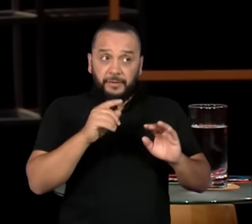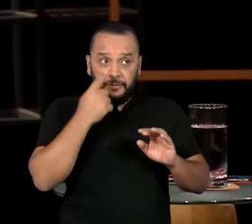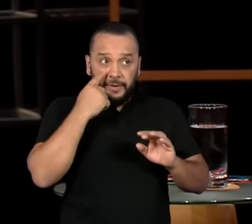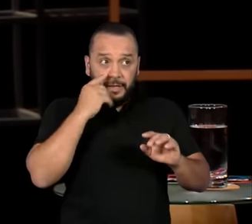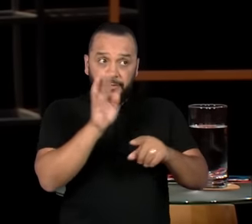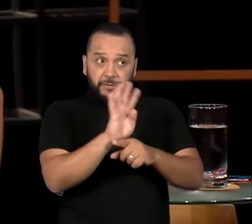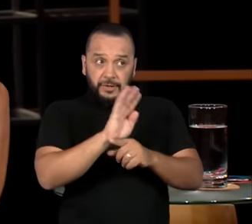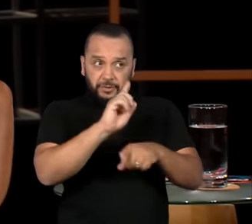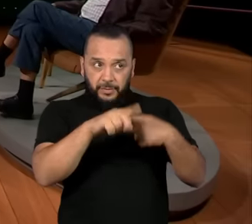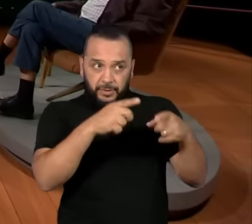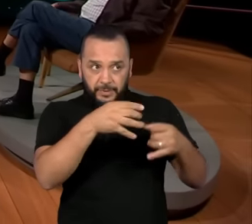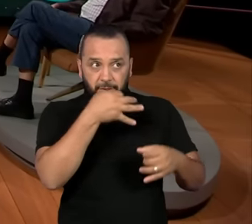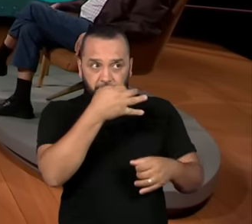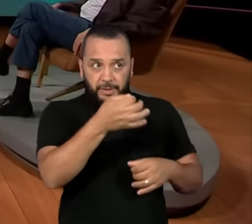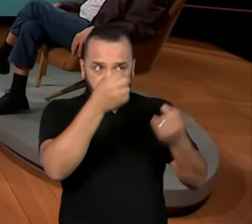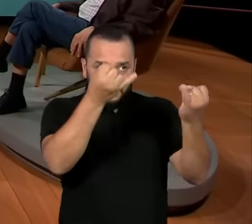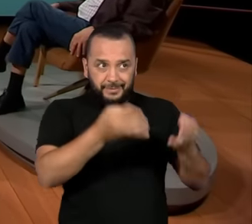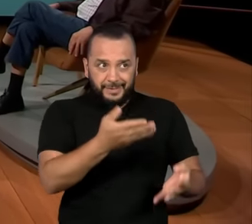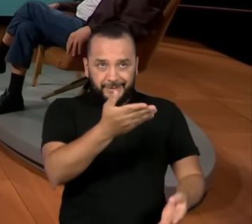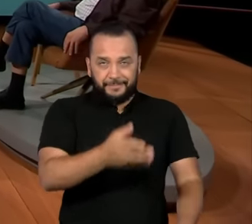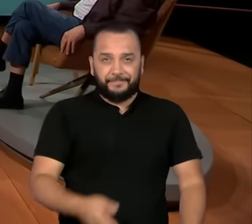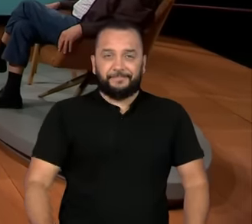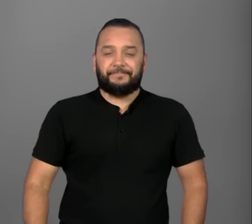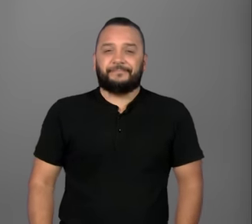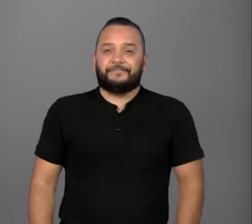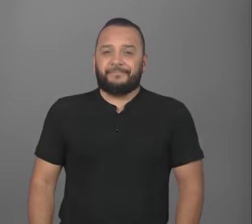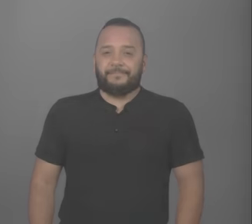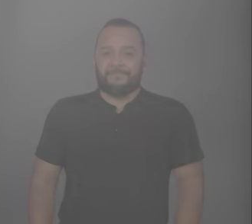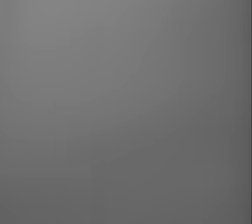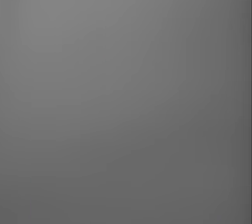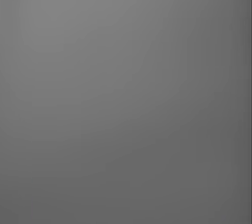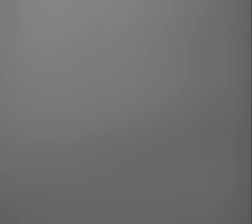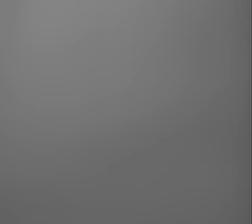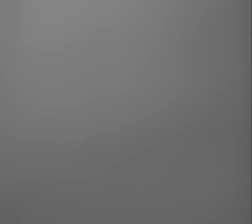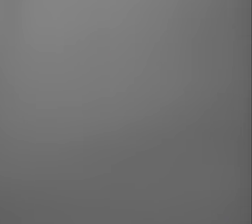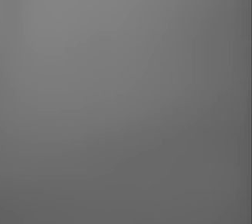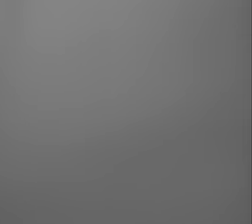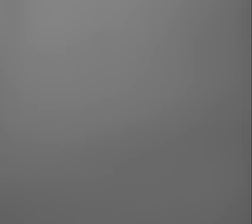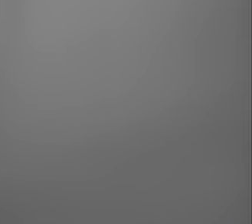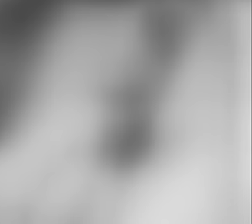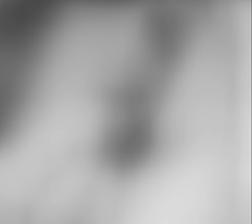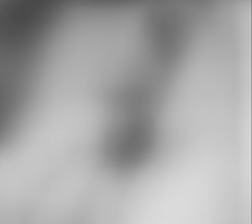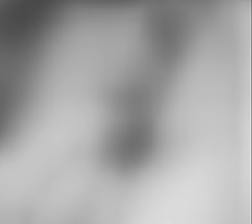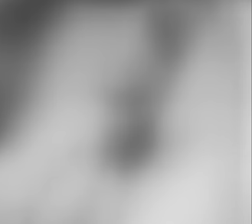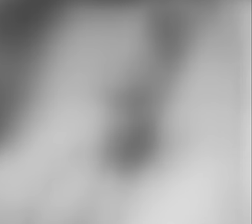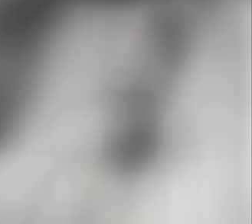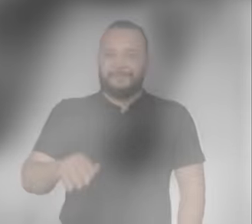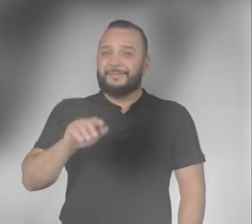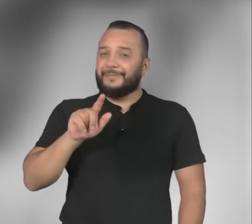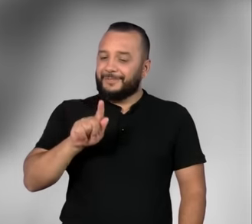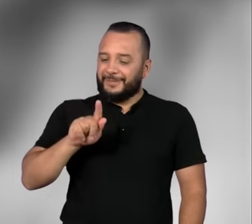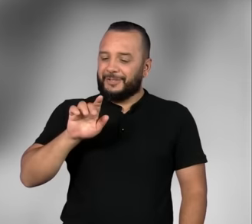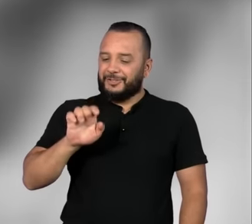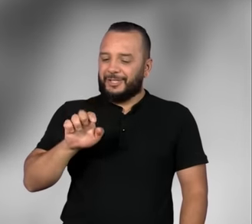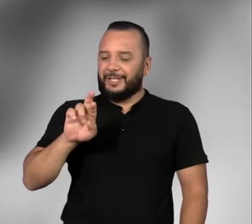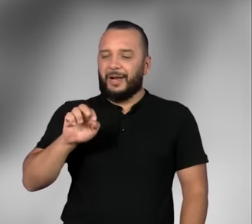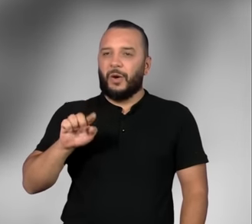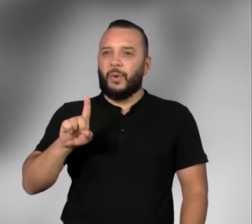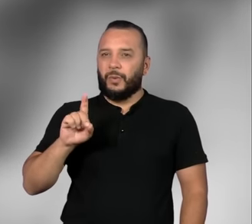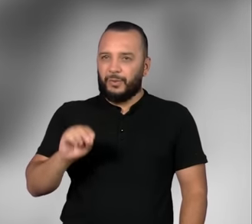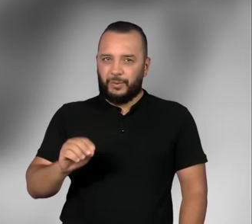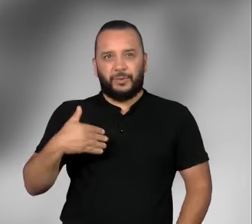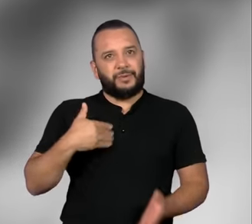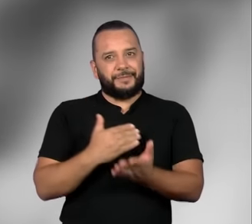comentar sobre ele. Tá bom. Geraldo Vietri foi um dos pioneiros